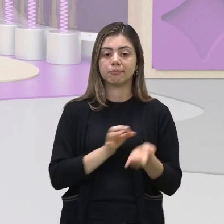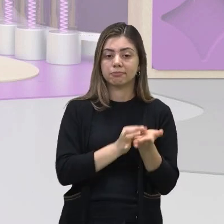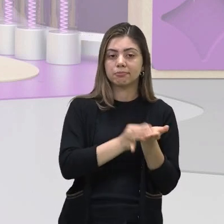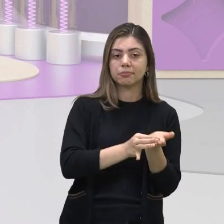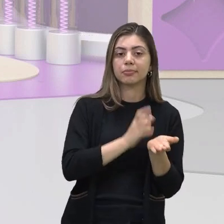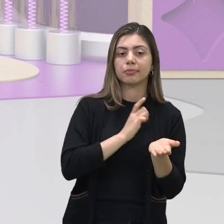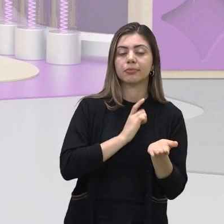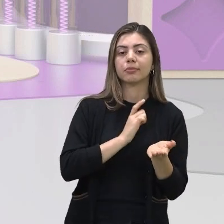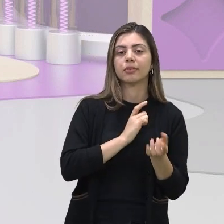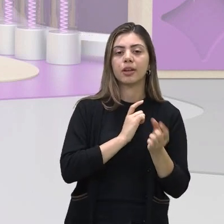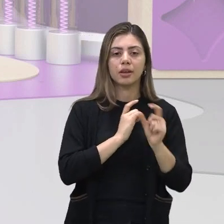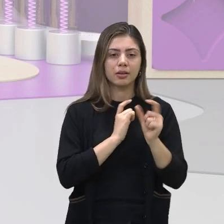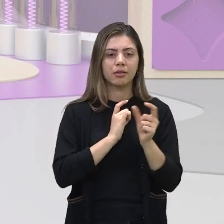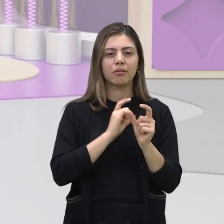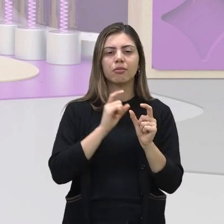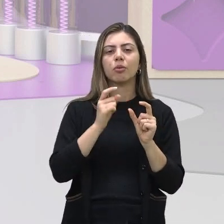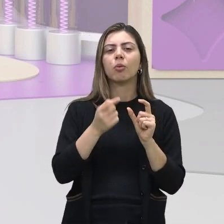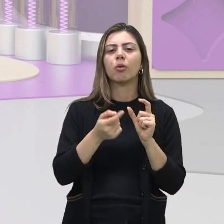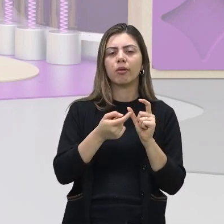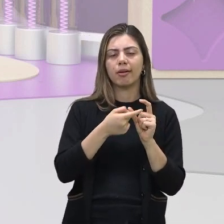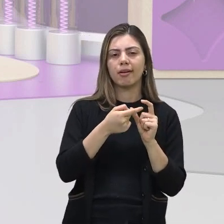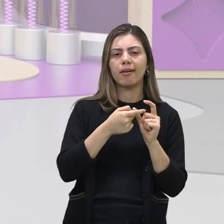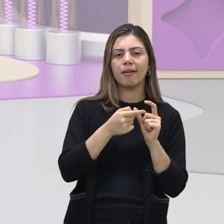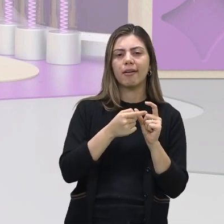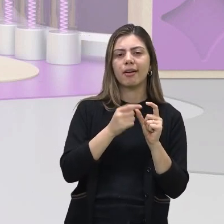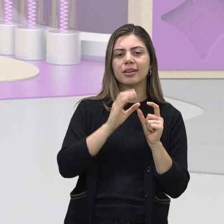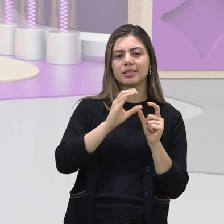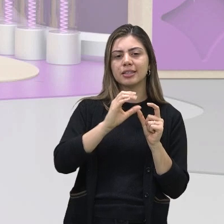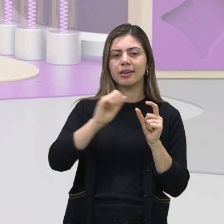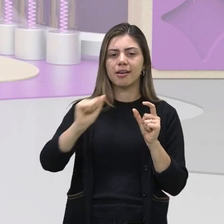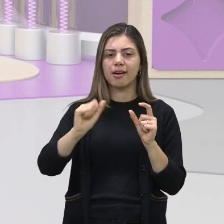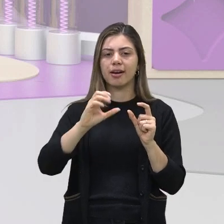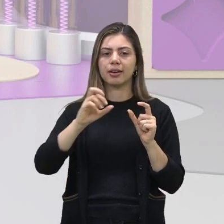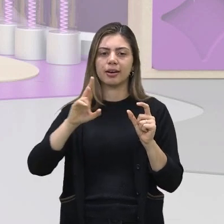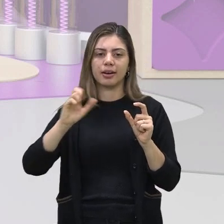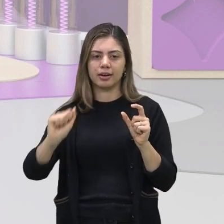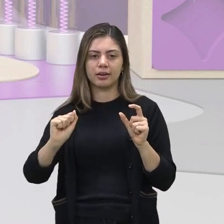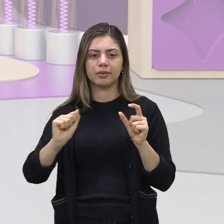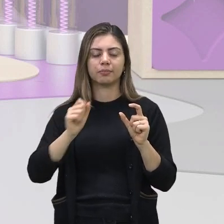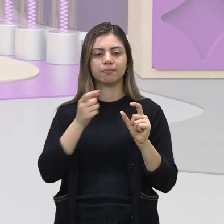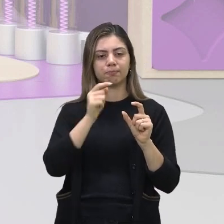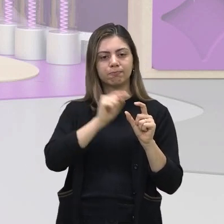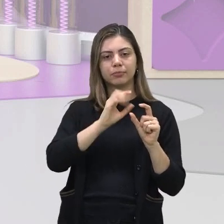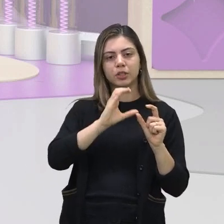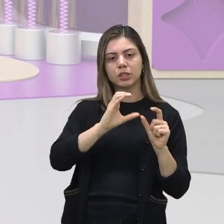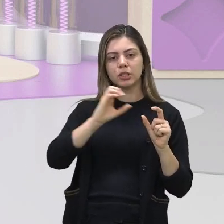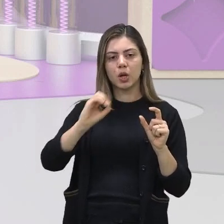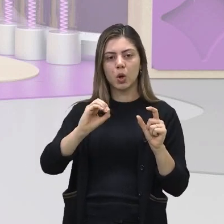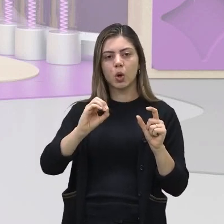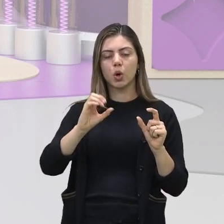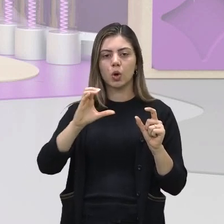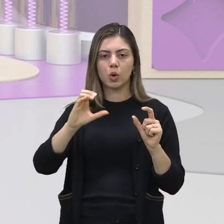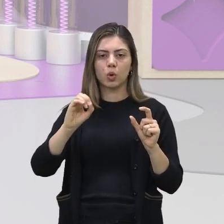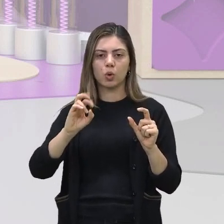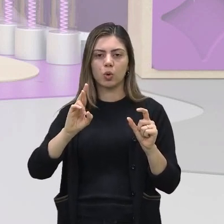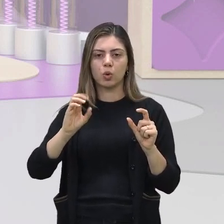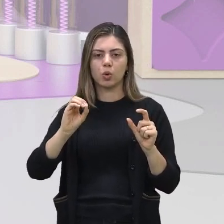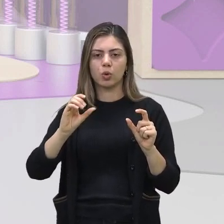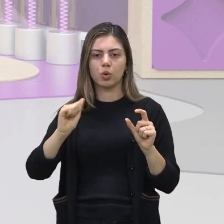Moeda, temos aí uma legenda, ó. Nós teremos CA para cara, né, e CO para